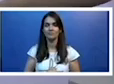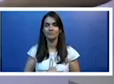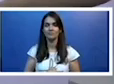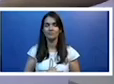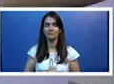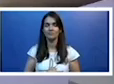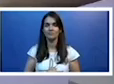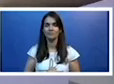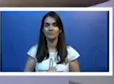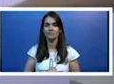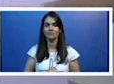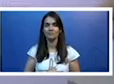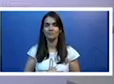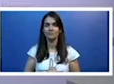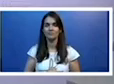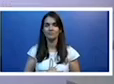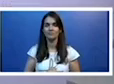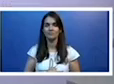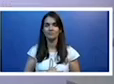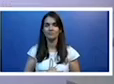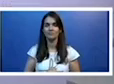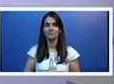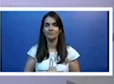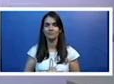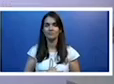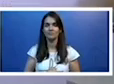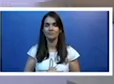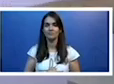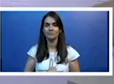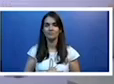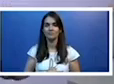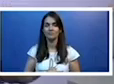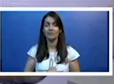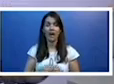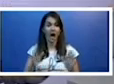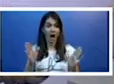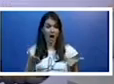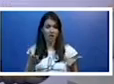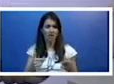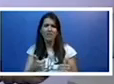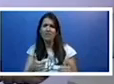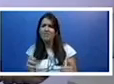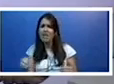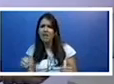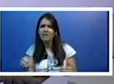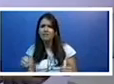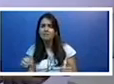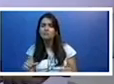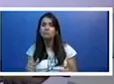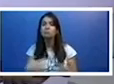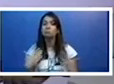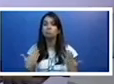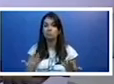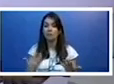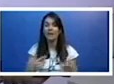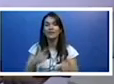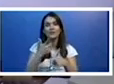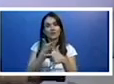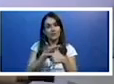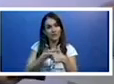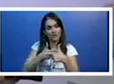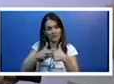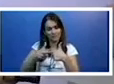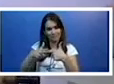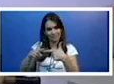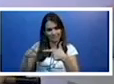de 20, 0,940. Agora esse 10, como ele está embaixo, ele está fazendo uma divisão.